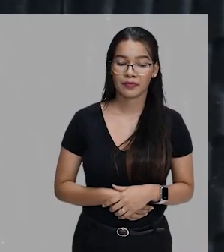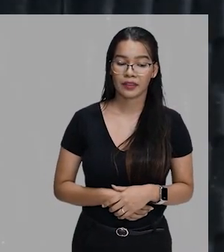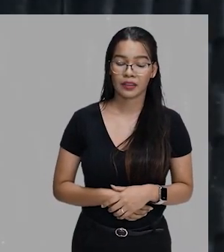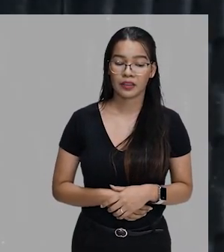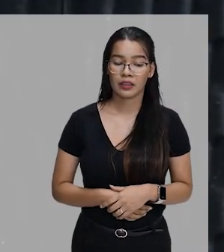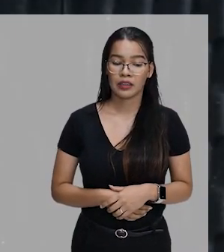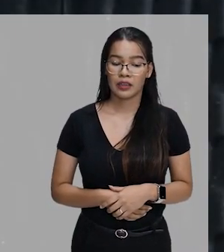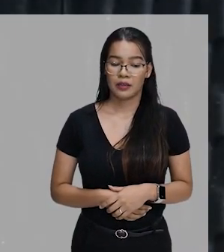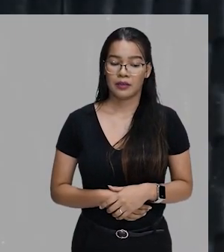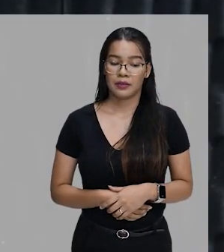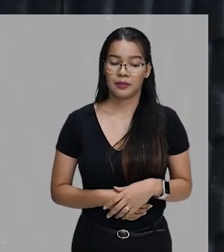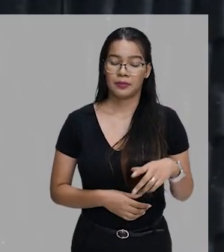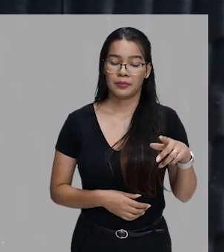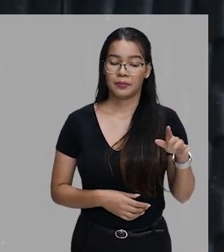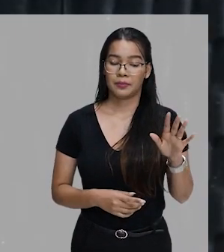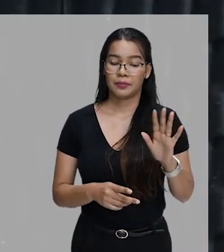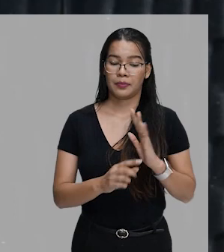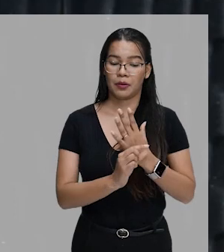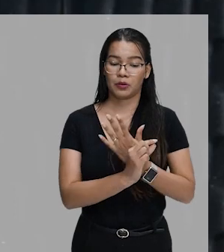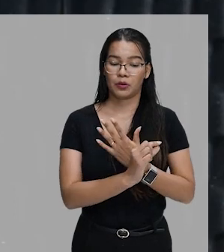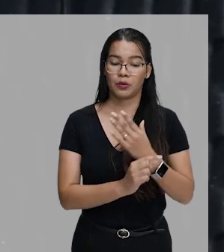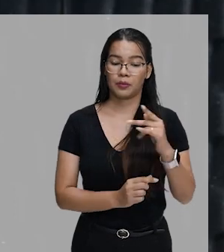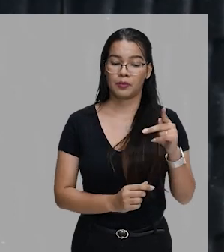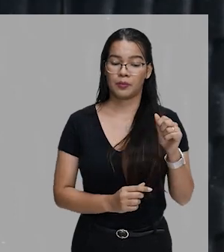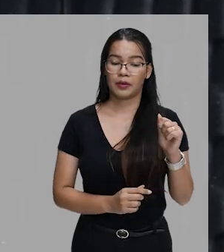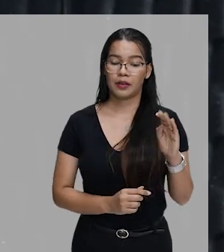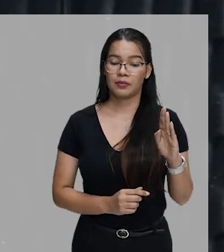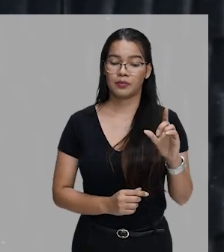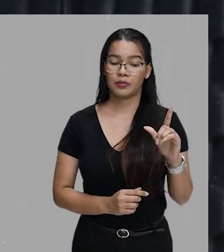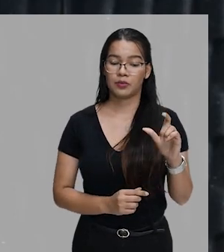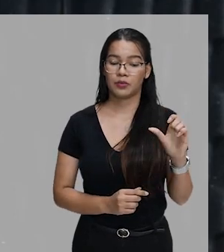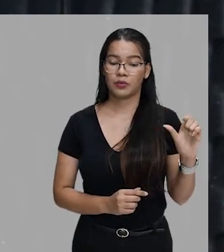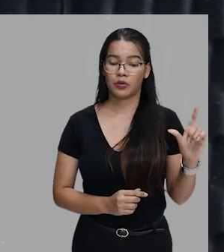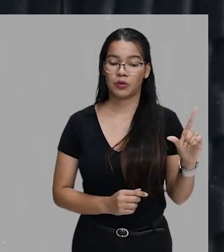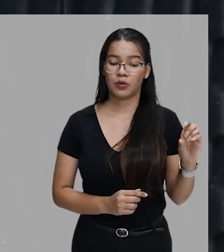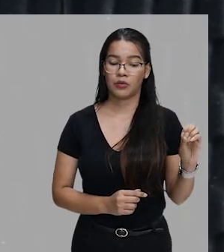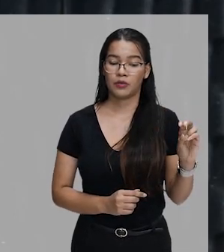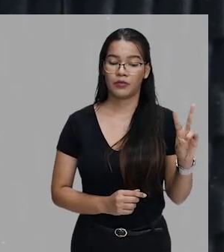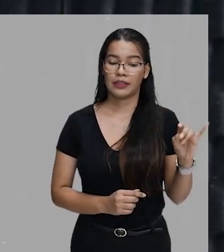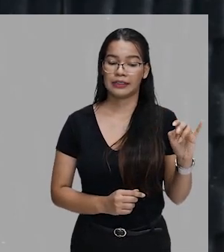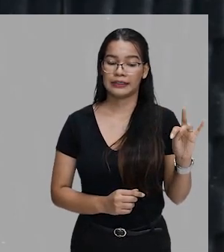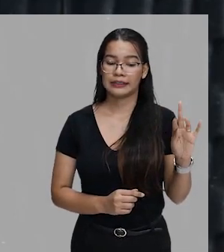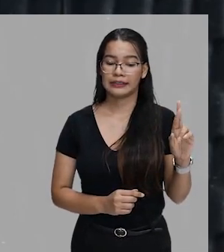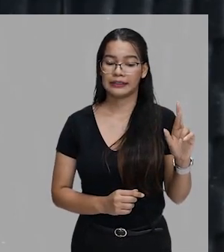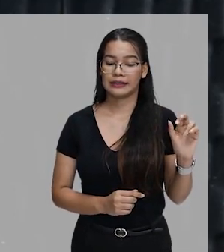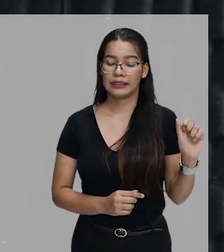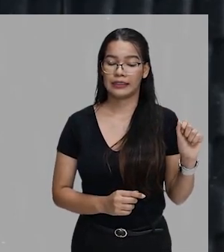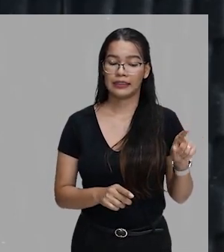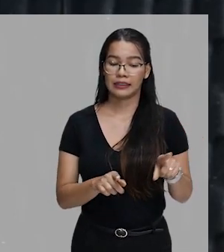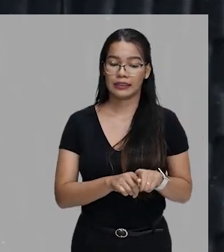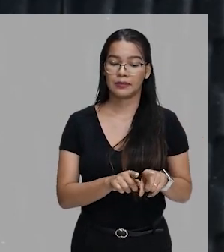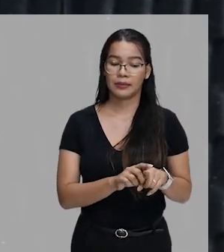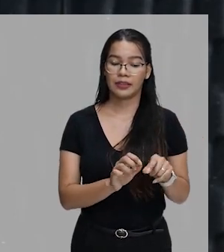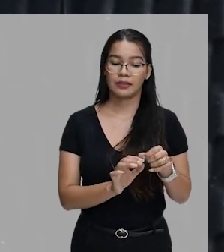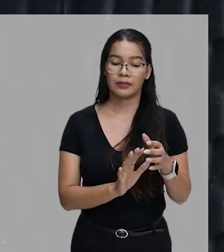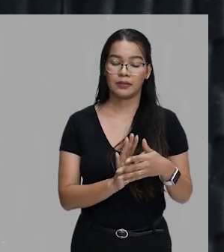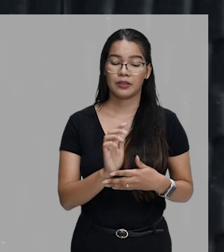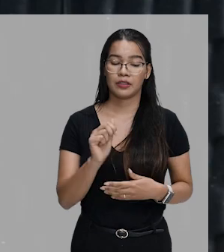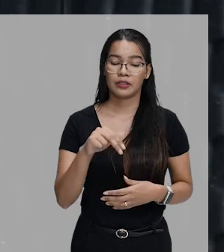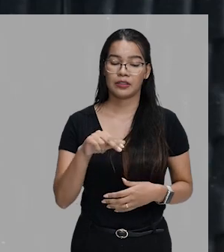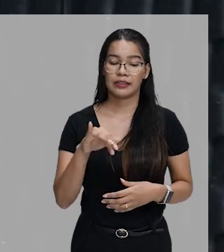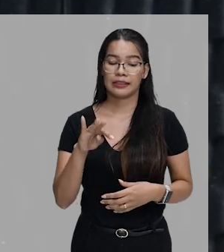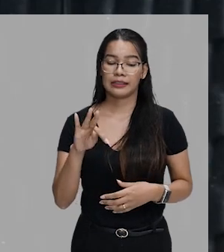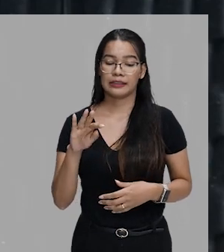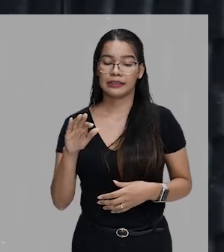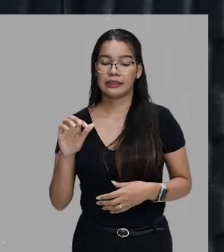Pablo Vittar canta, né? O nome da música é Sua Cara, autoria de Anitta e Major Lazer, tá? Essa aí eu já